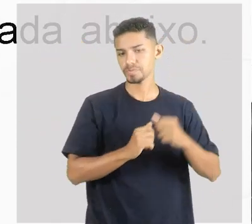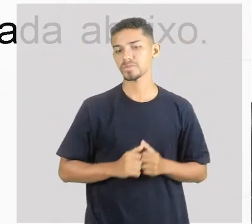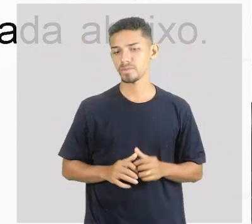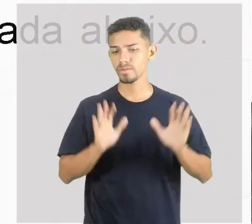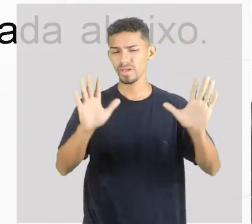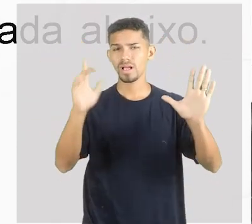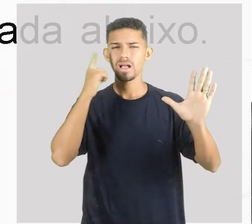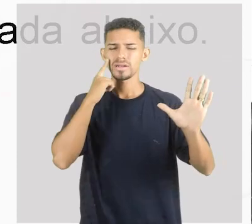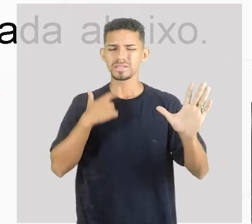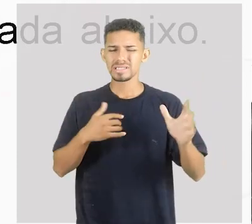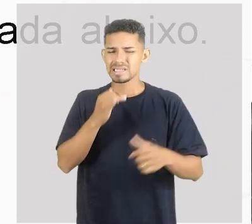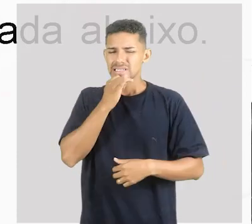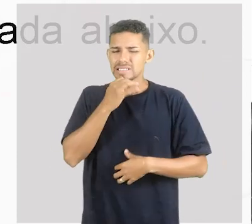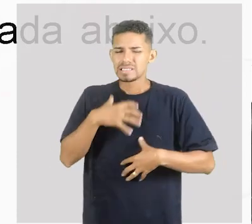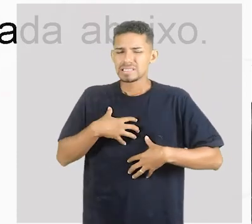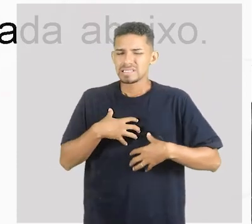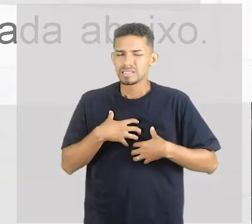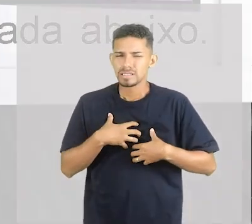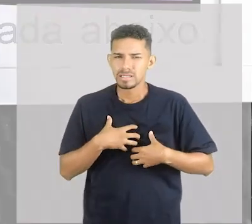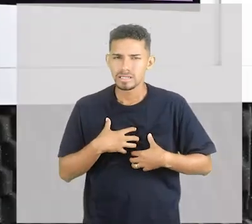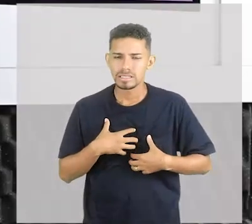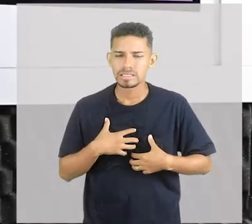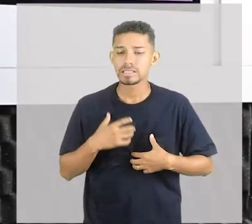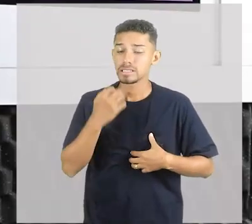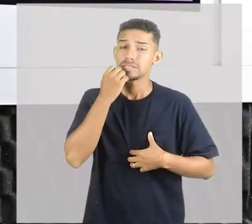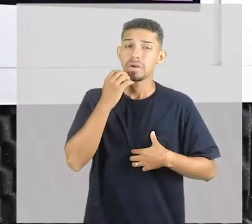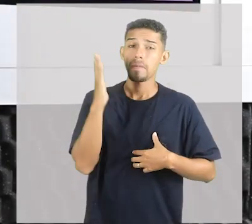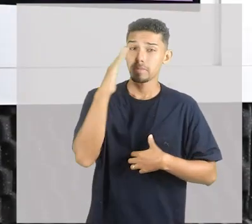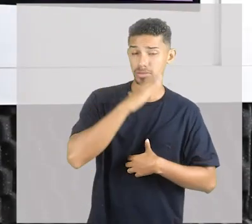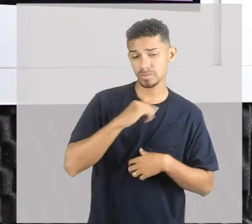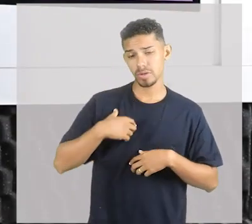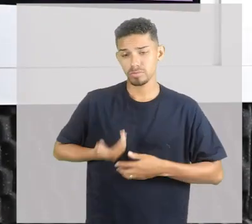mau colesterol e aumentar o bom colesterol,